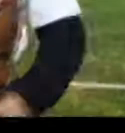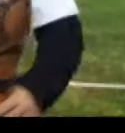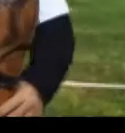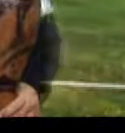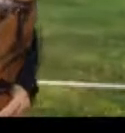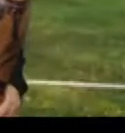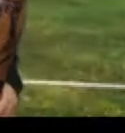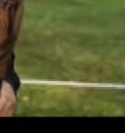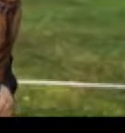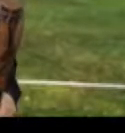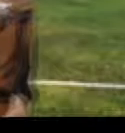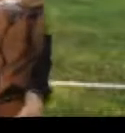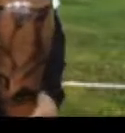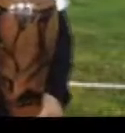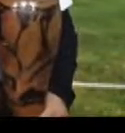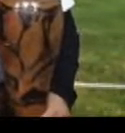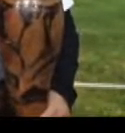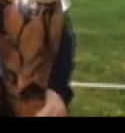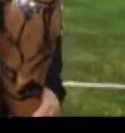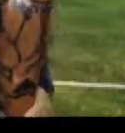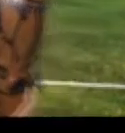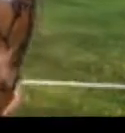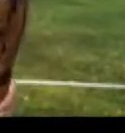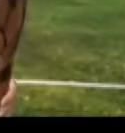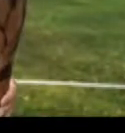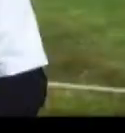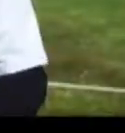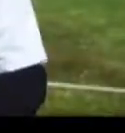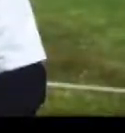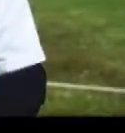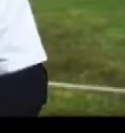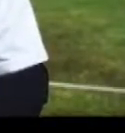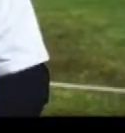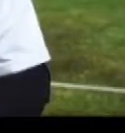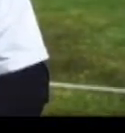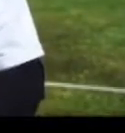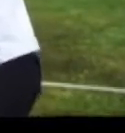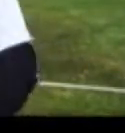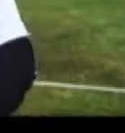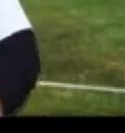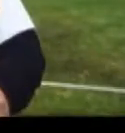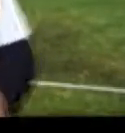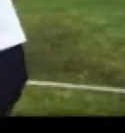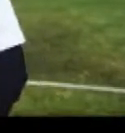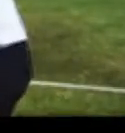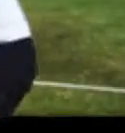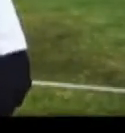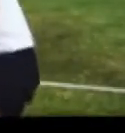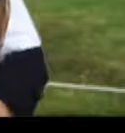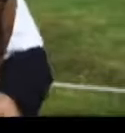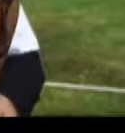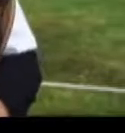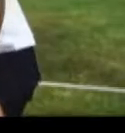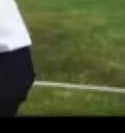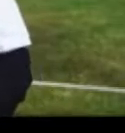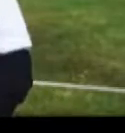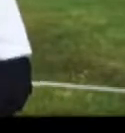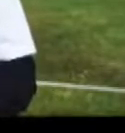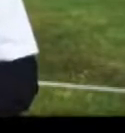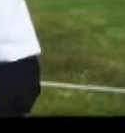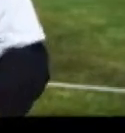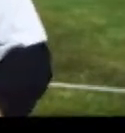erva. Erva mate e boída da grossa. Agora, o que não me apetece é ver essa gurizada viciada em